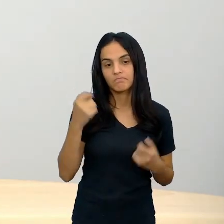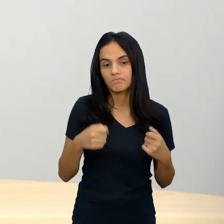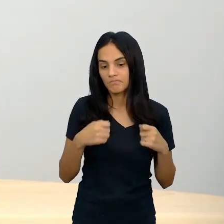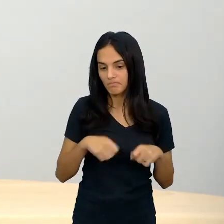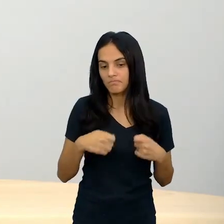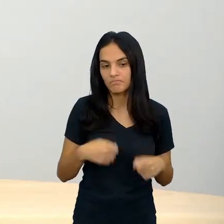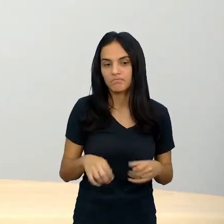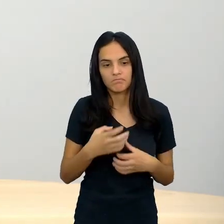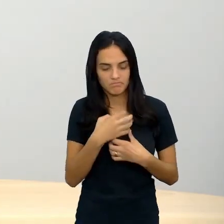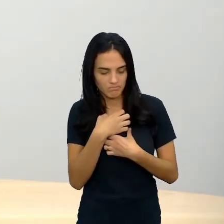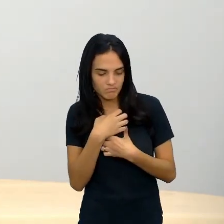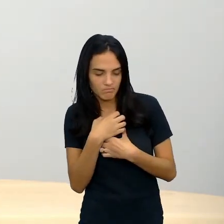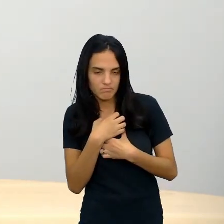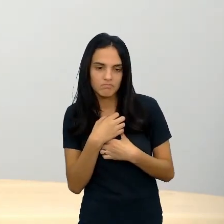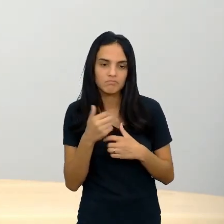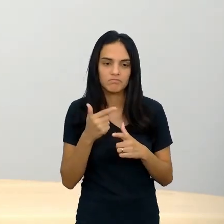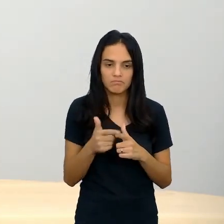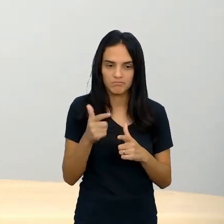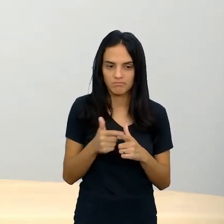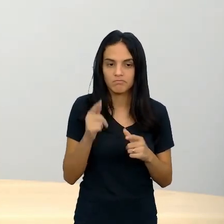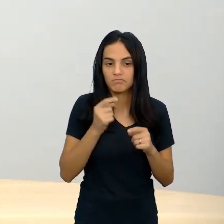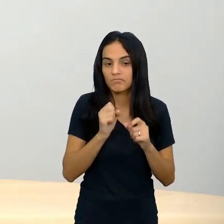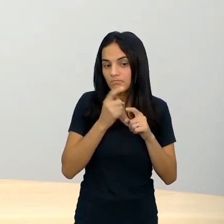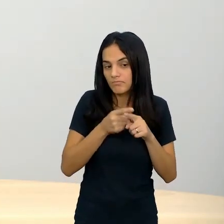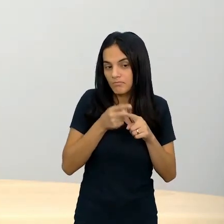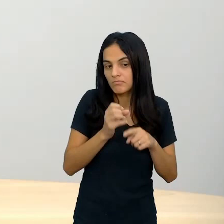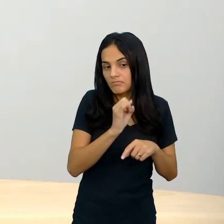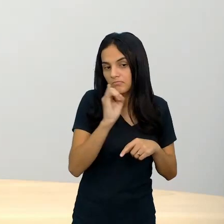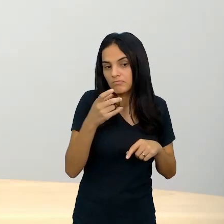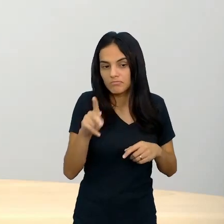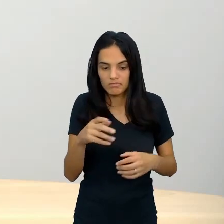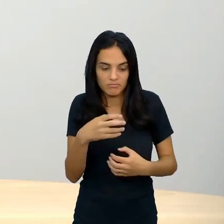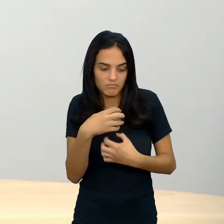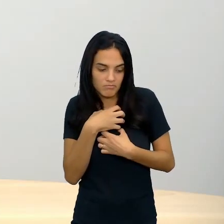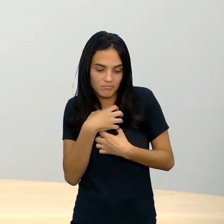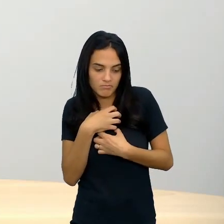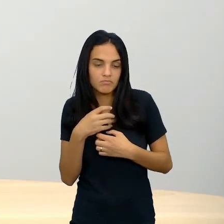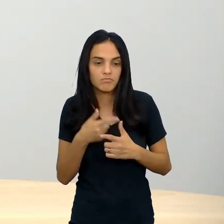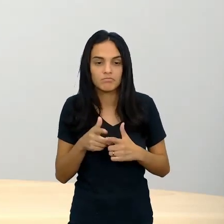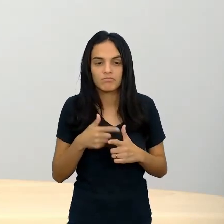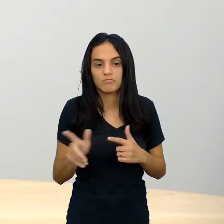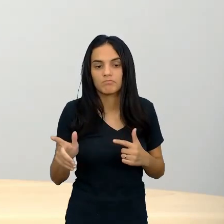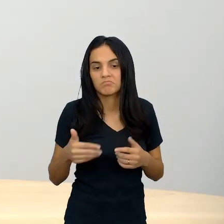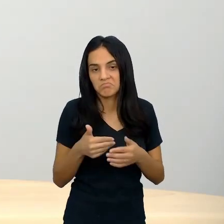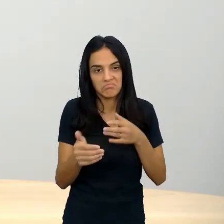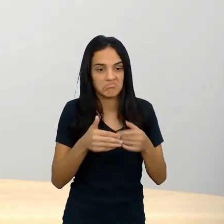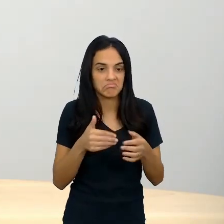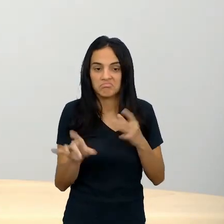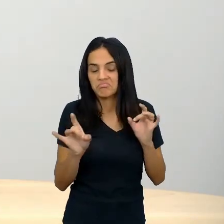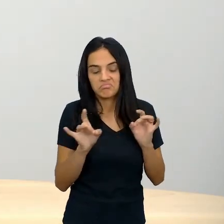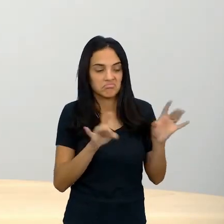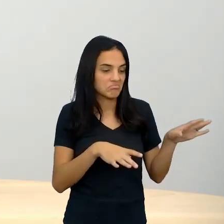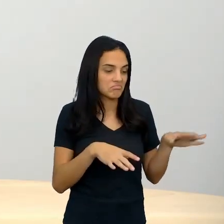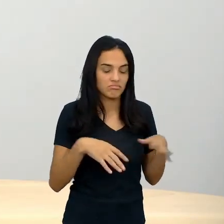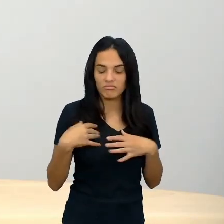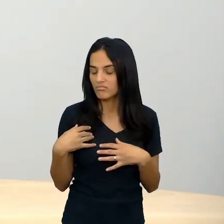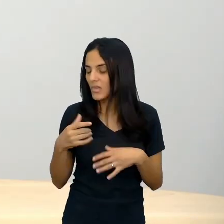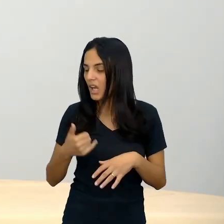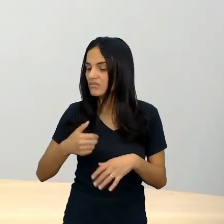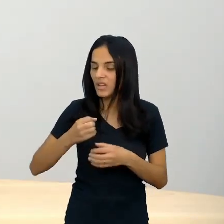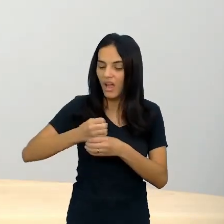conscientização, se sensibilizar com o problema. Porque se você não é sensibilizado com o problema, nem aí, você vai jogando tudo quanto é